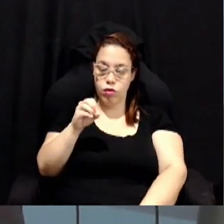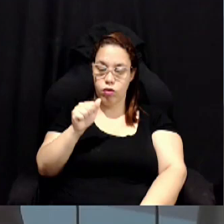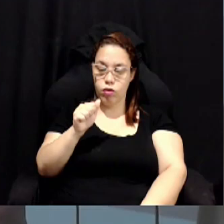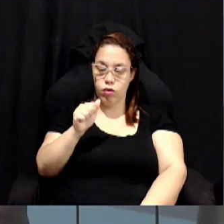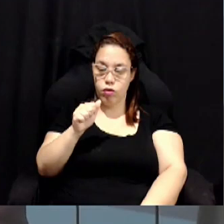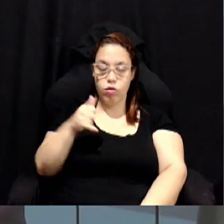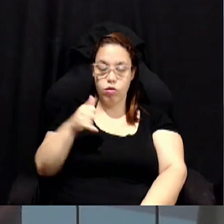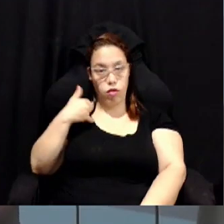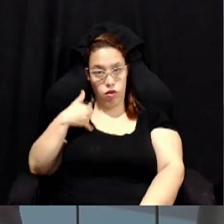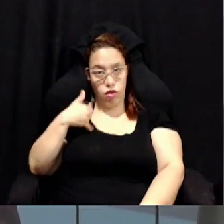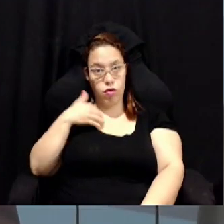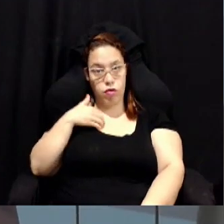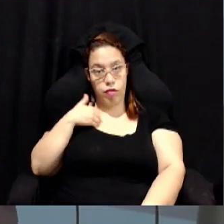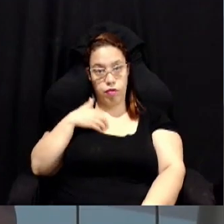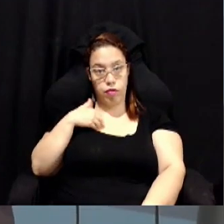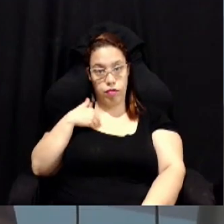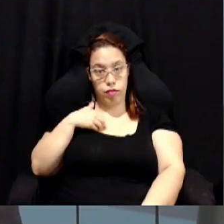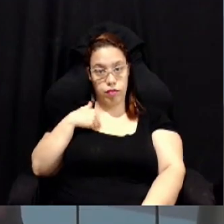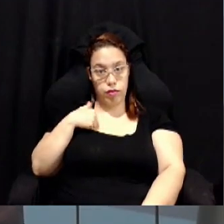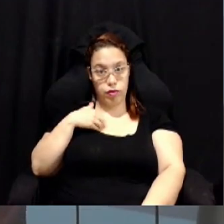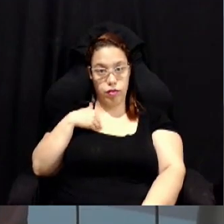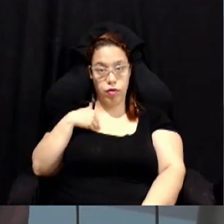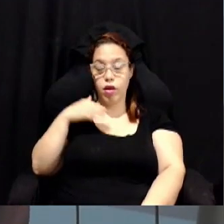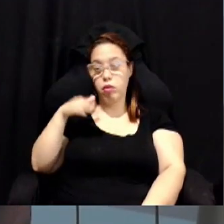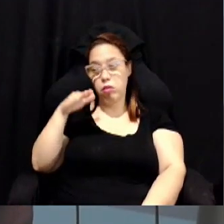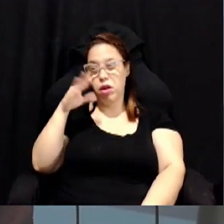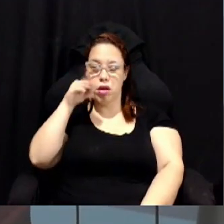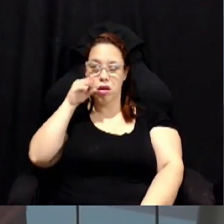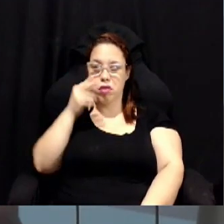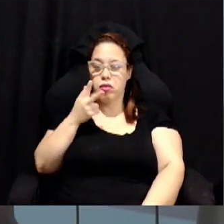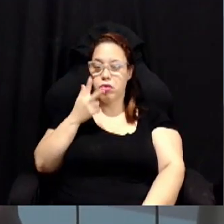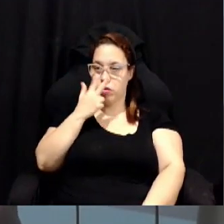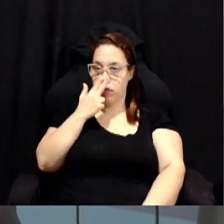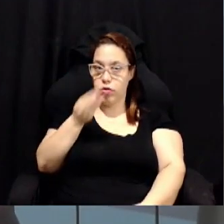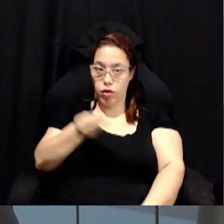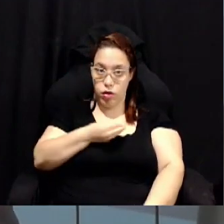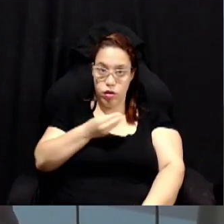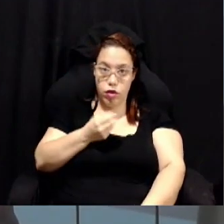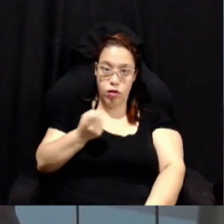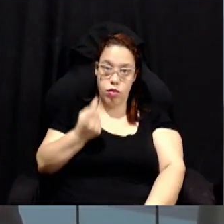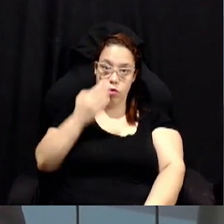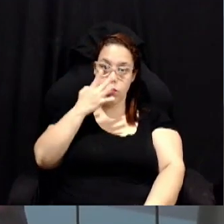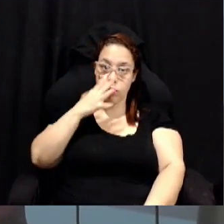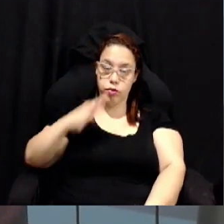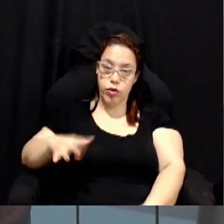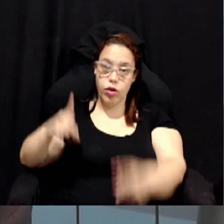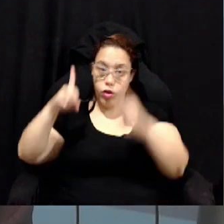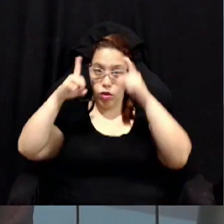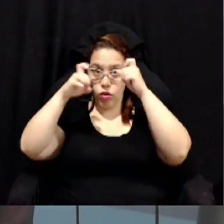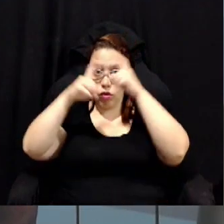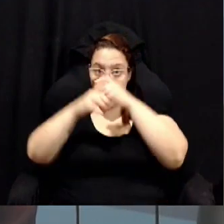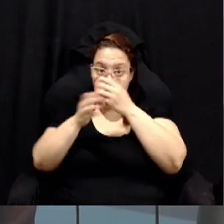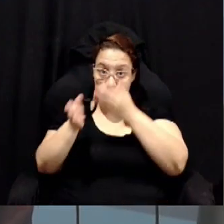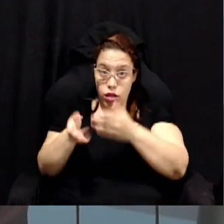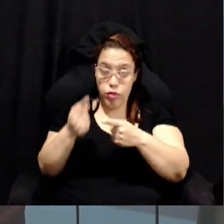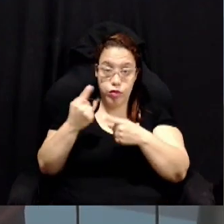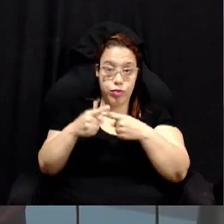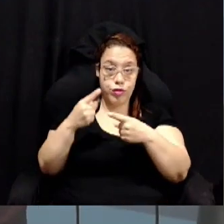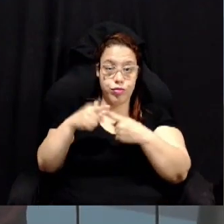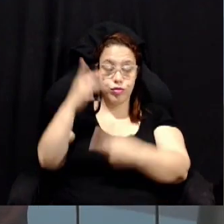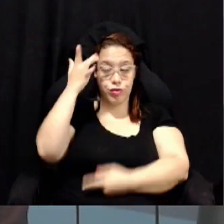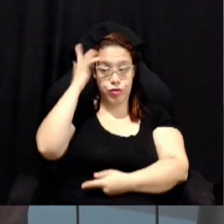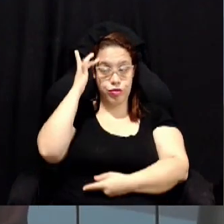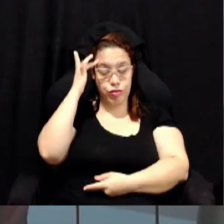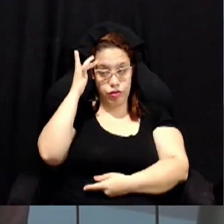já mais na adolescência, né? Como ela viveu toda essa primeira infância, qual que foi a dificuldade dela. Porque eu acho que isso é um ponto que a gente tem que